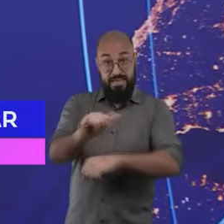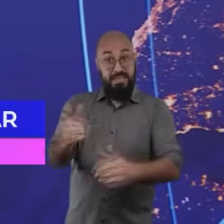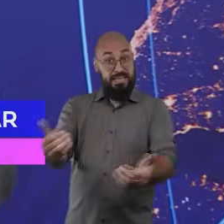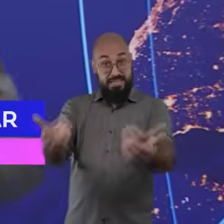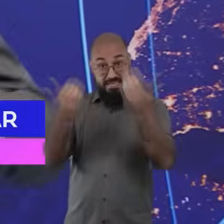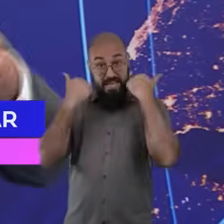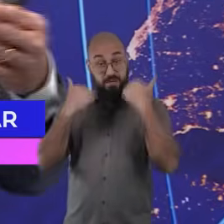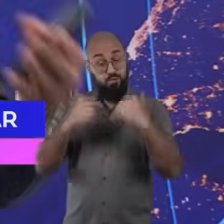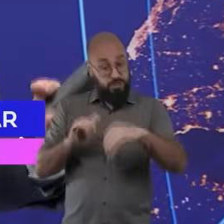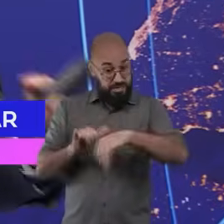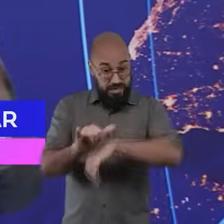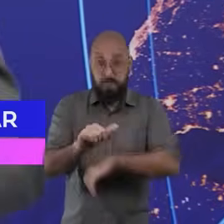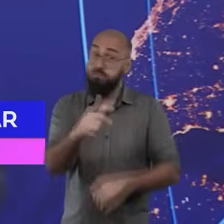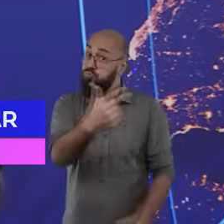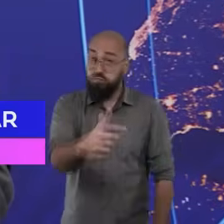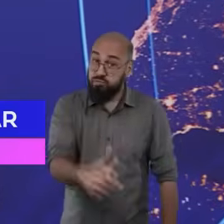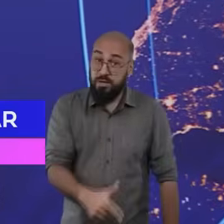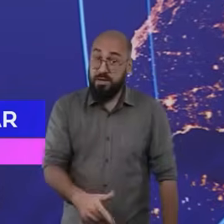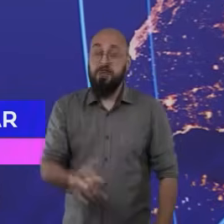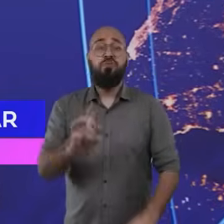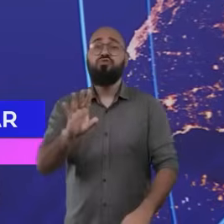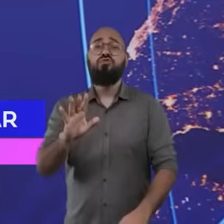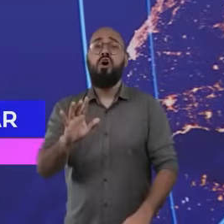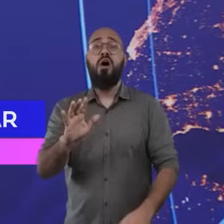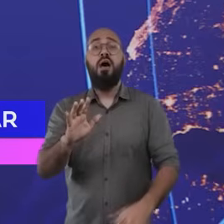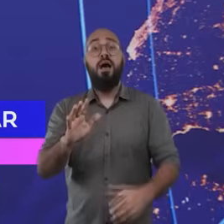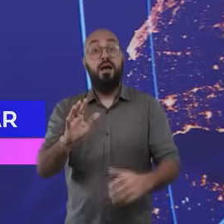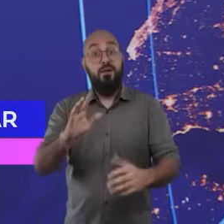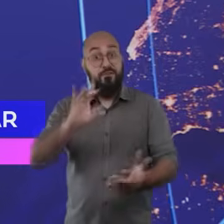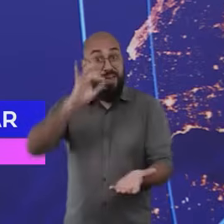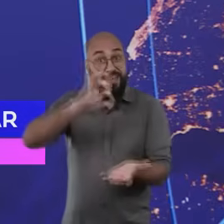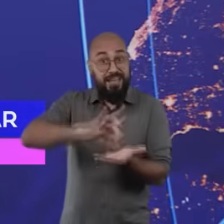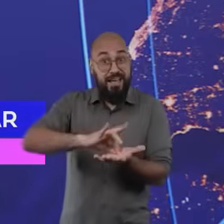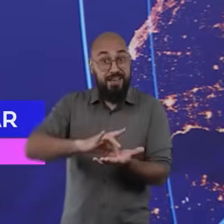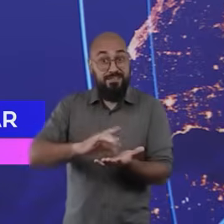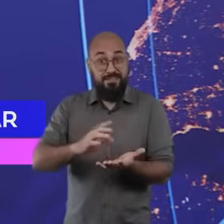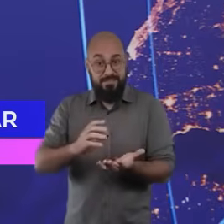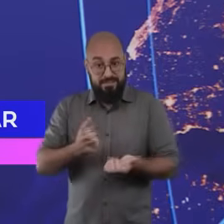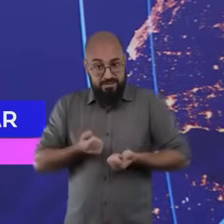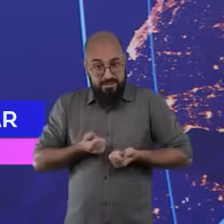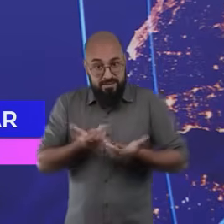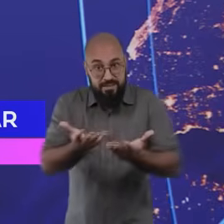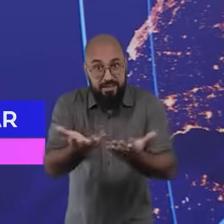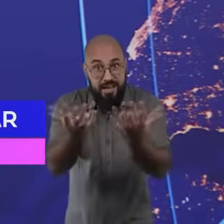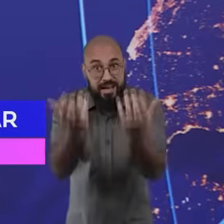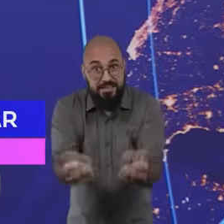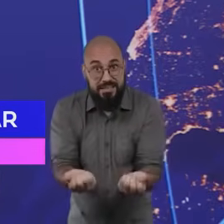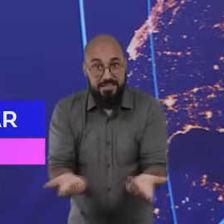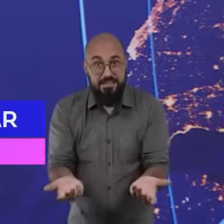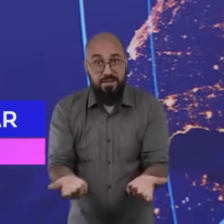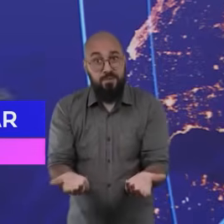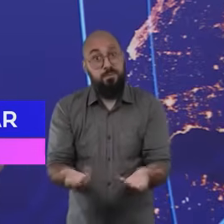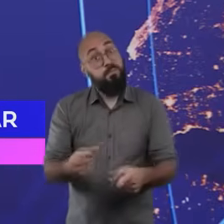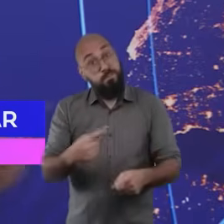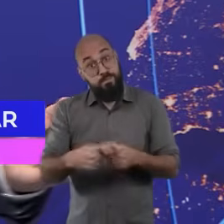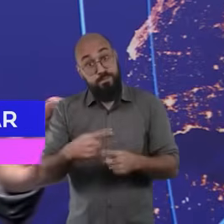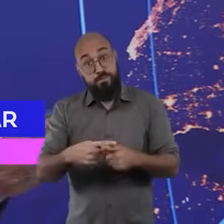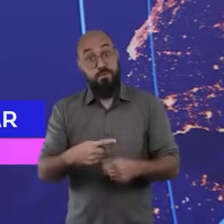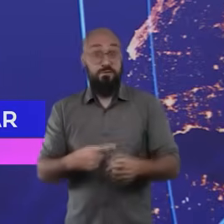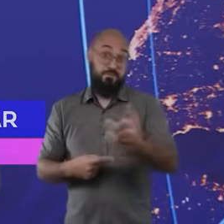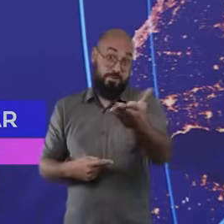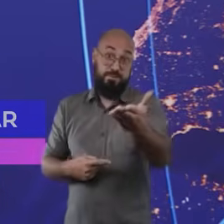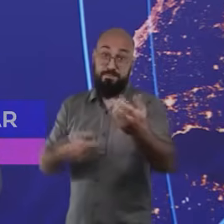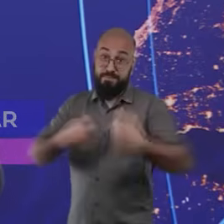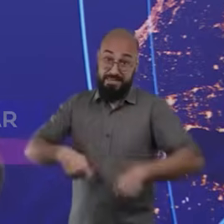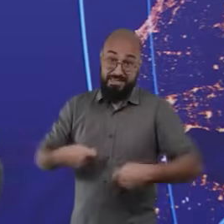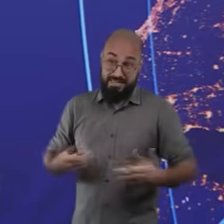nele só há aceitação e perdão. Portanto, recorra agora ao abraço de Jesus e você vai ver como vai